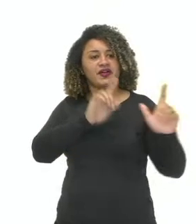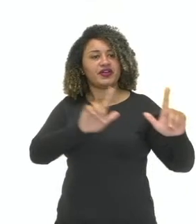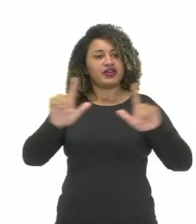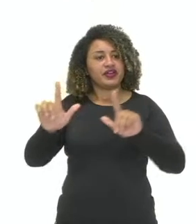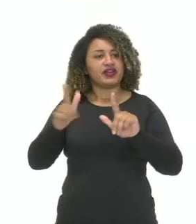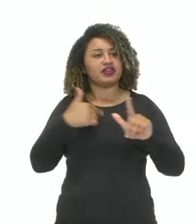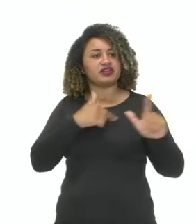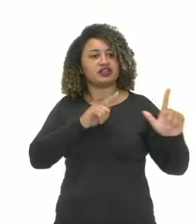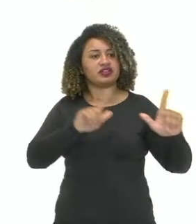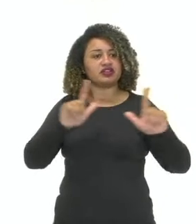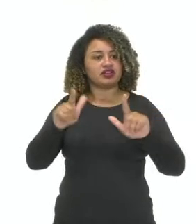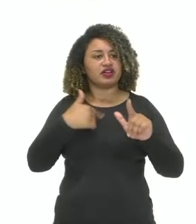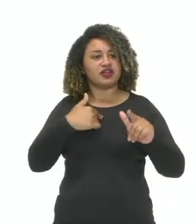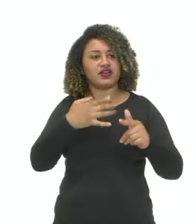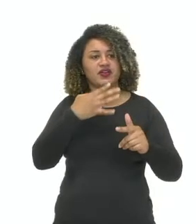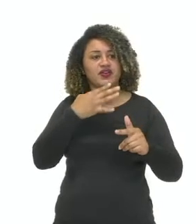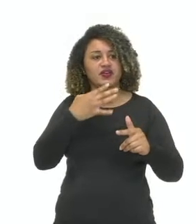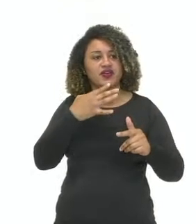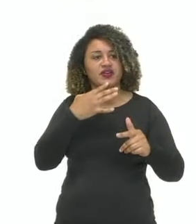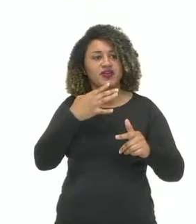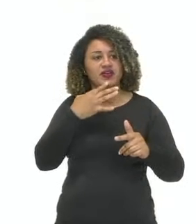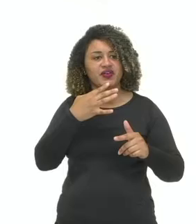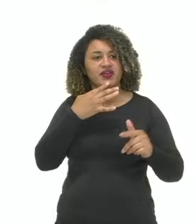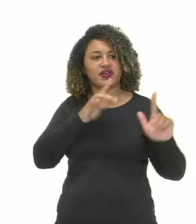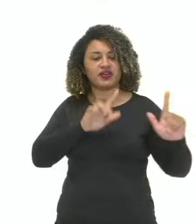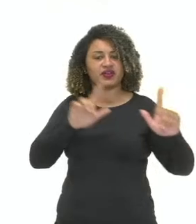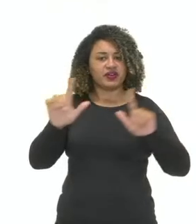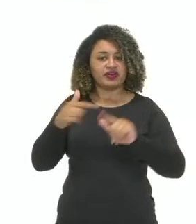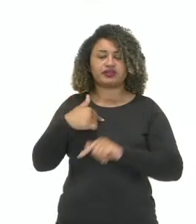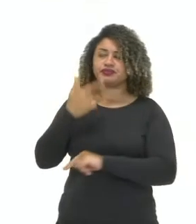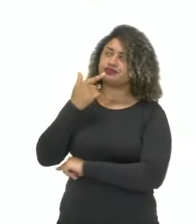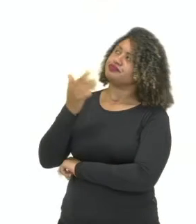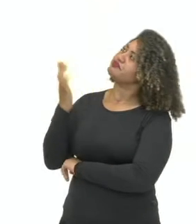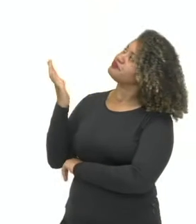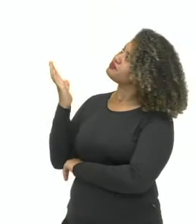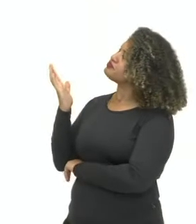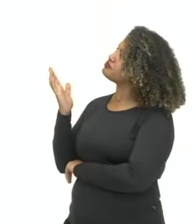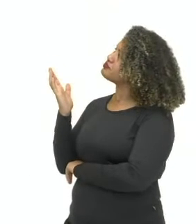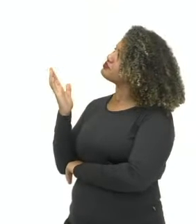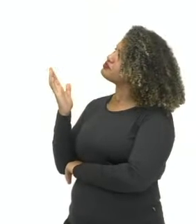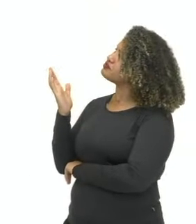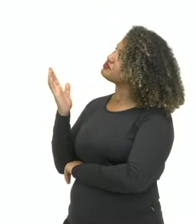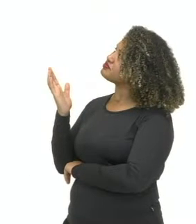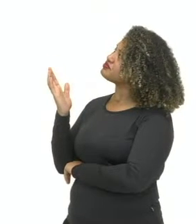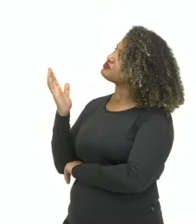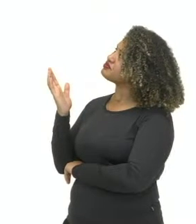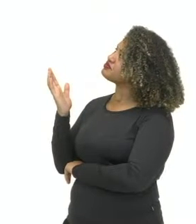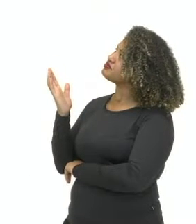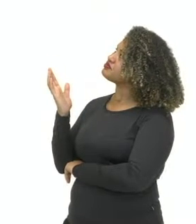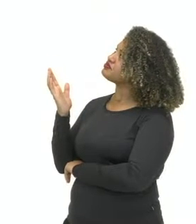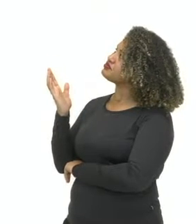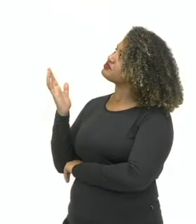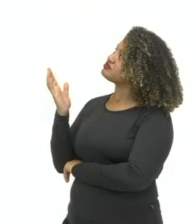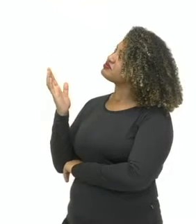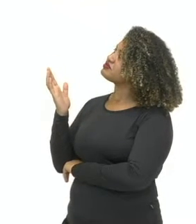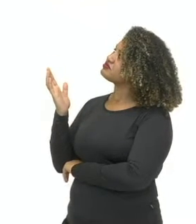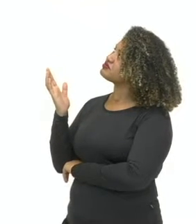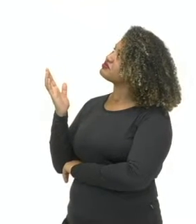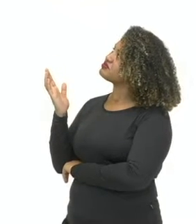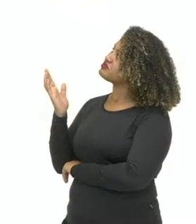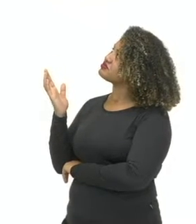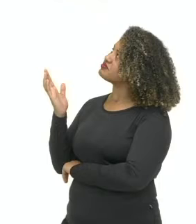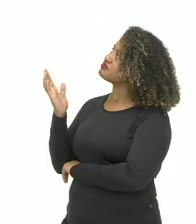semejantes? Conoces esos lugares? ¿Te sueles pensar que lugares públicos